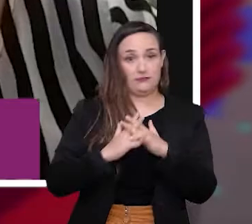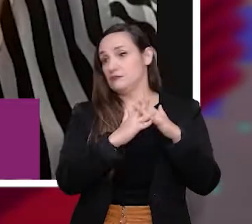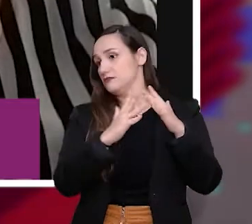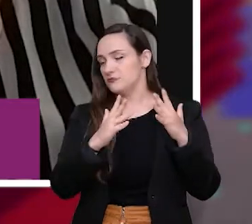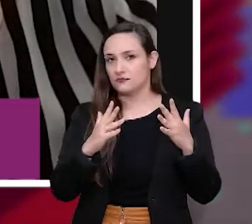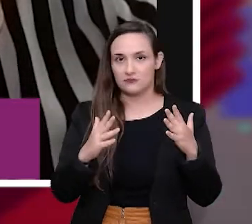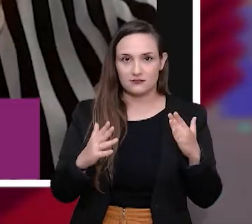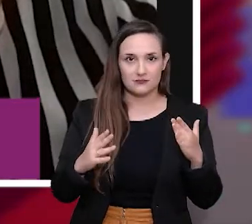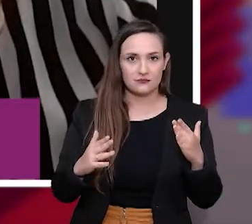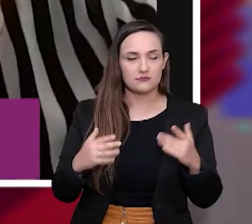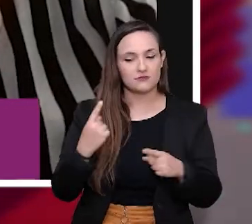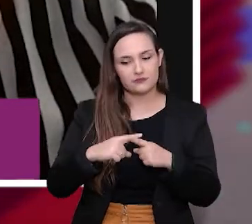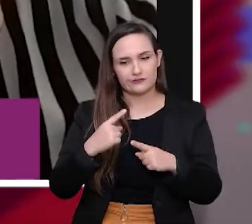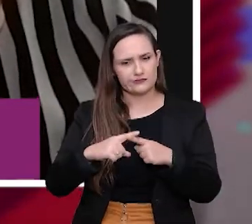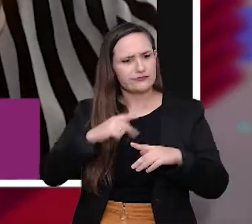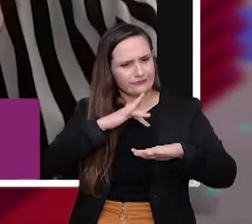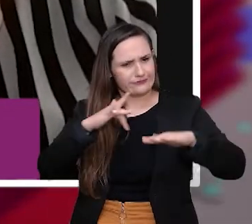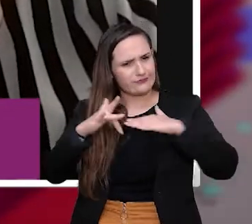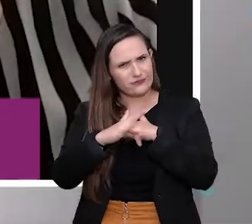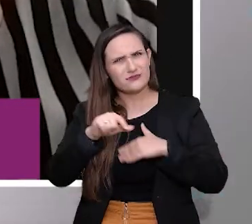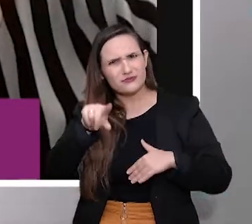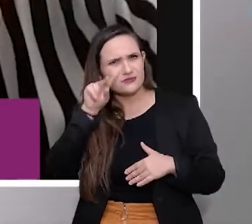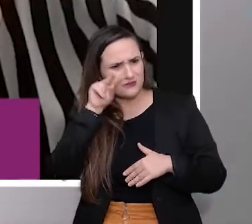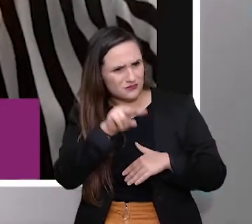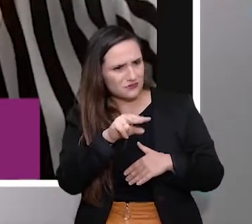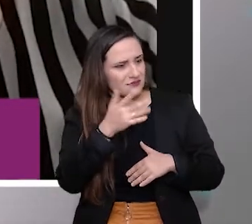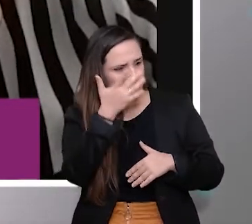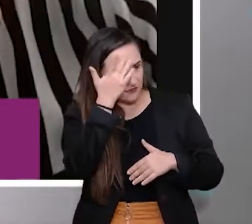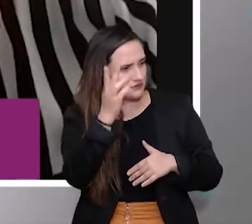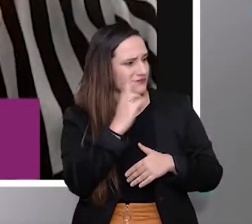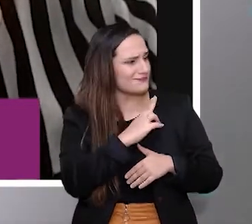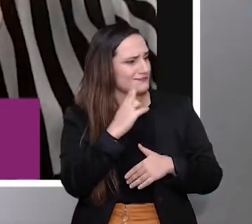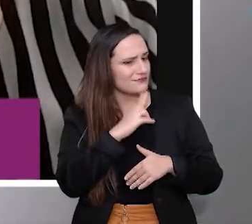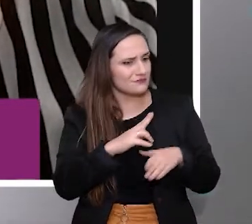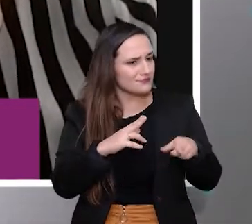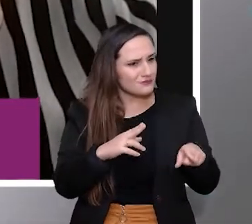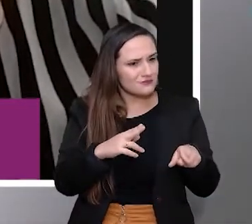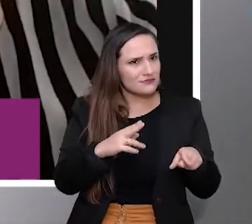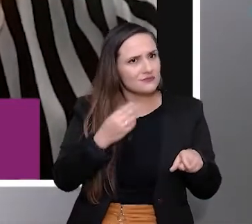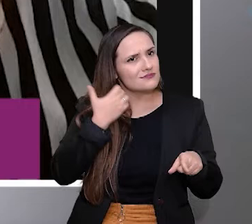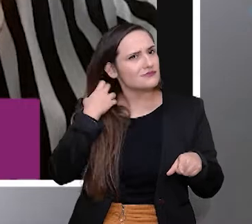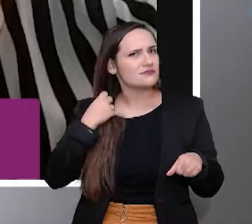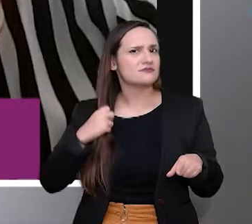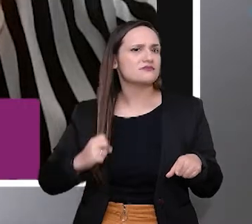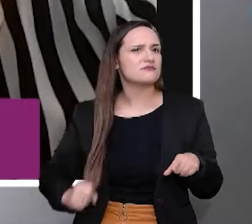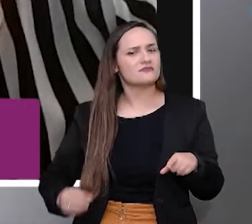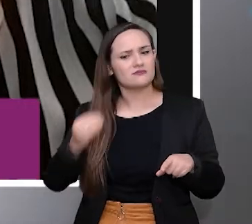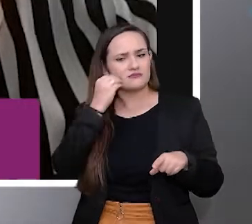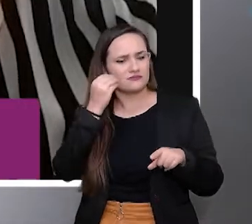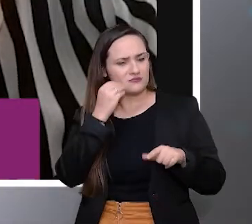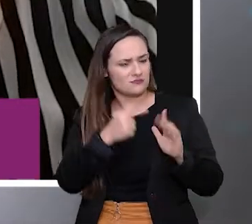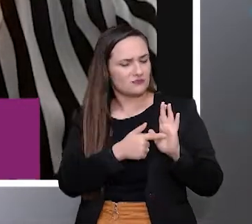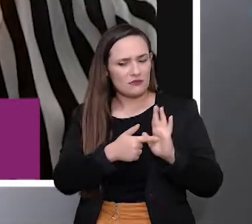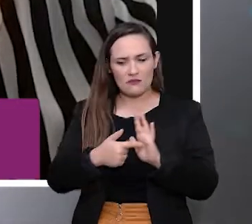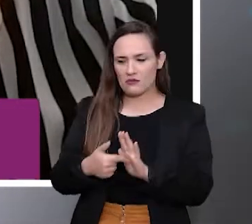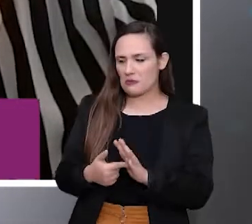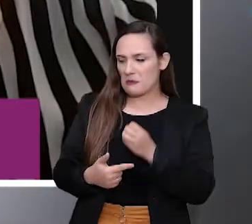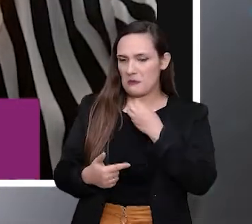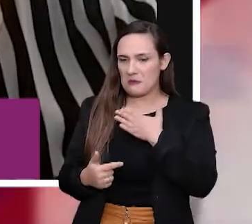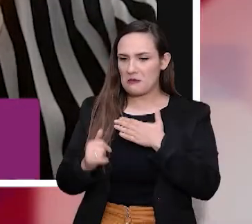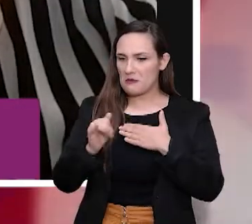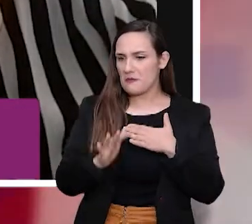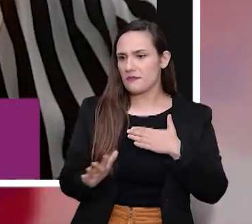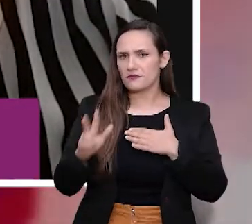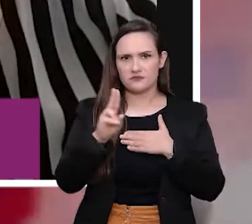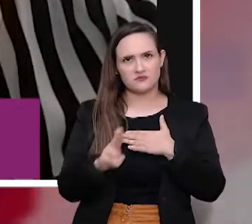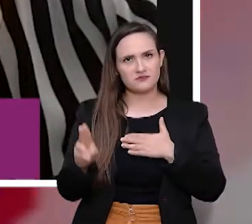né? Porque nas mídias a gente vê pessoas normais, né? Tentando se afirmar ou, assim, usando até